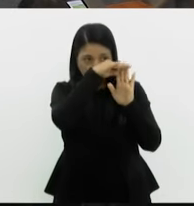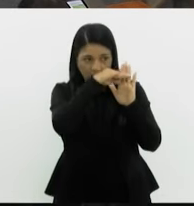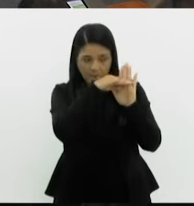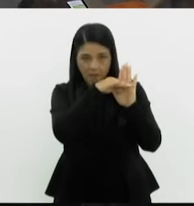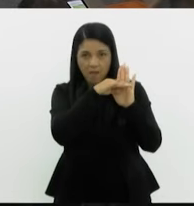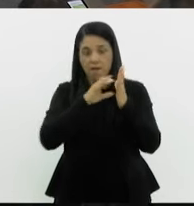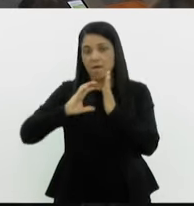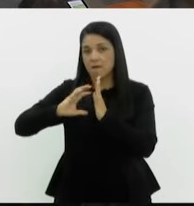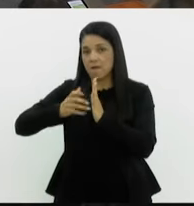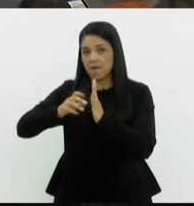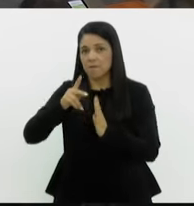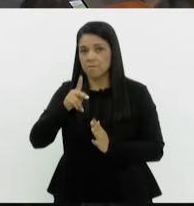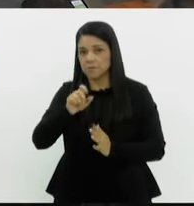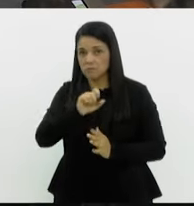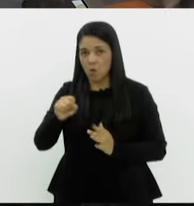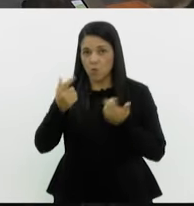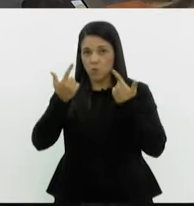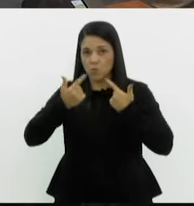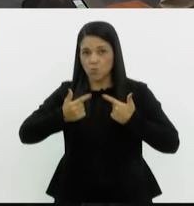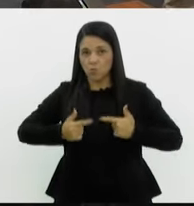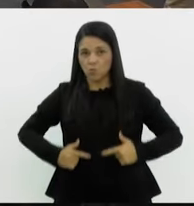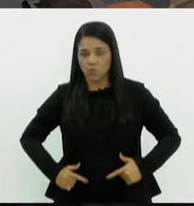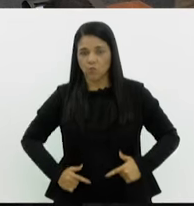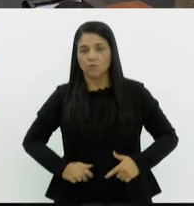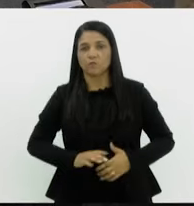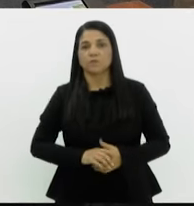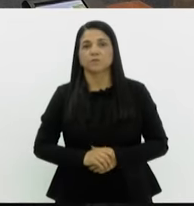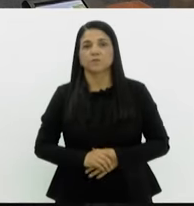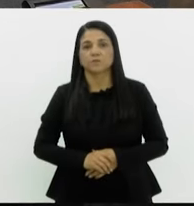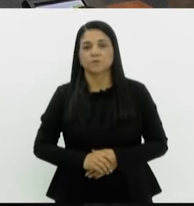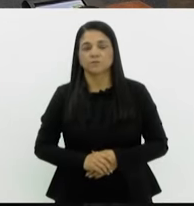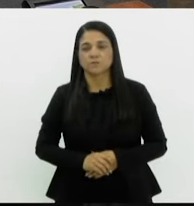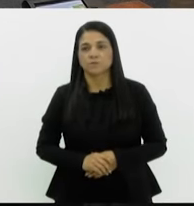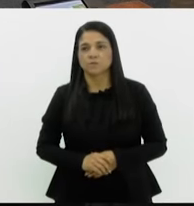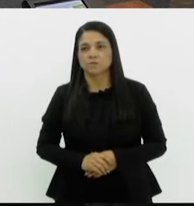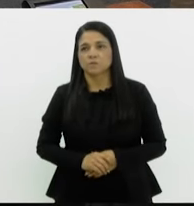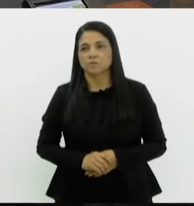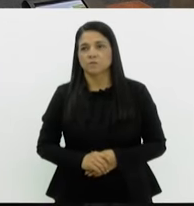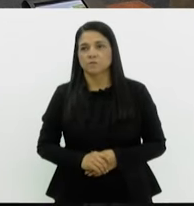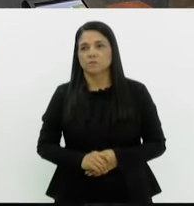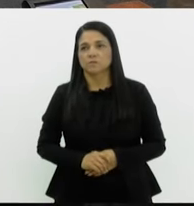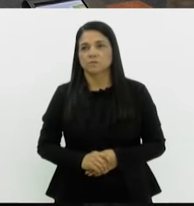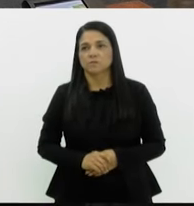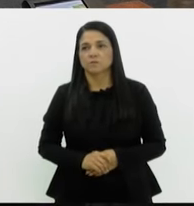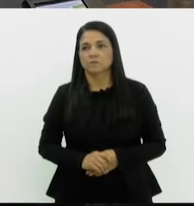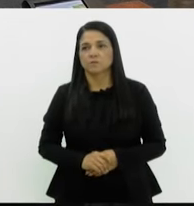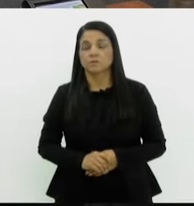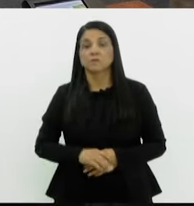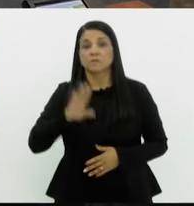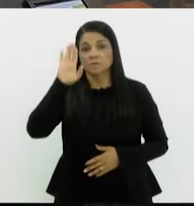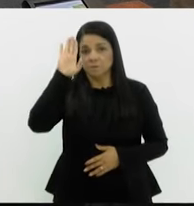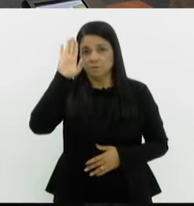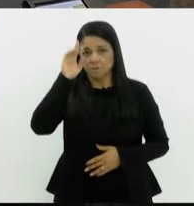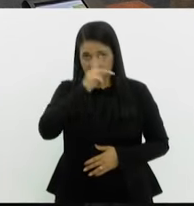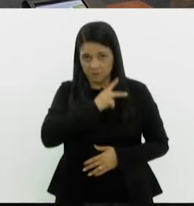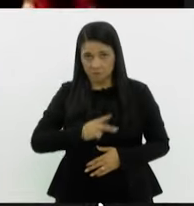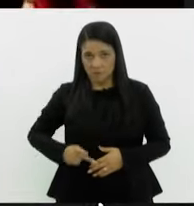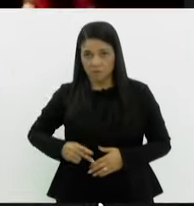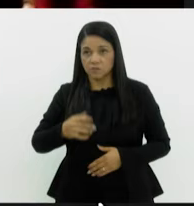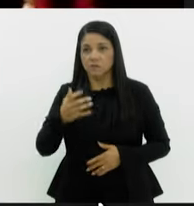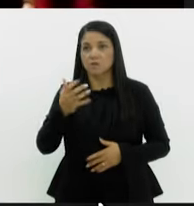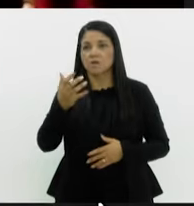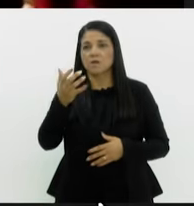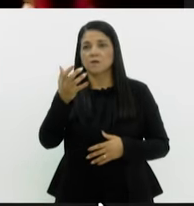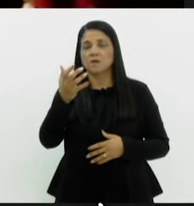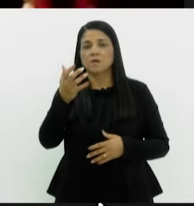bom. A bancada. Abstenção presidente, do PSOL. Da bancada presidente. Da bancada do PSOL. Presidente, eu quero a coautoria também. Pode